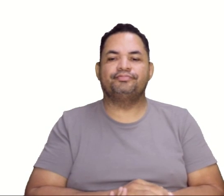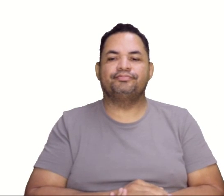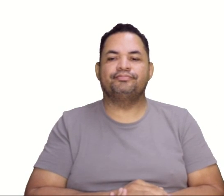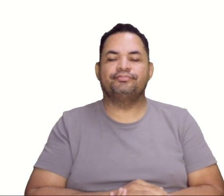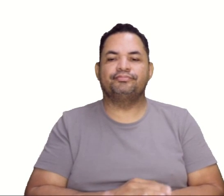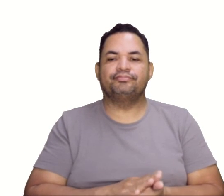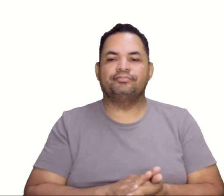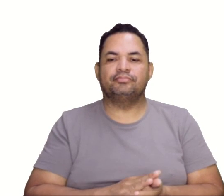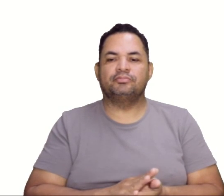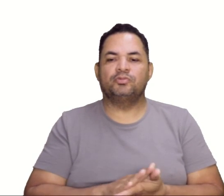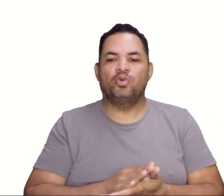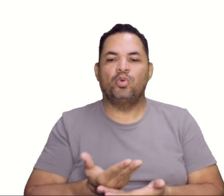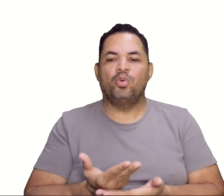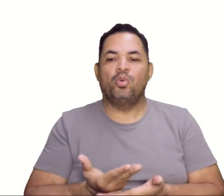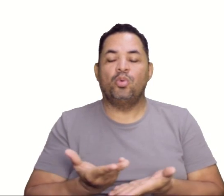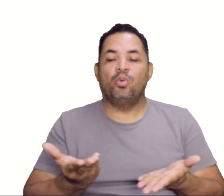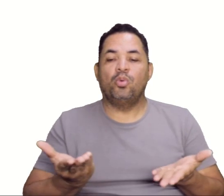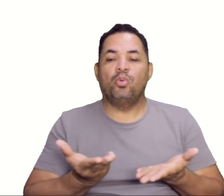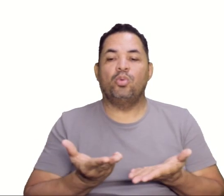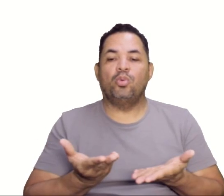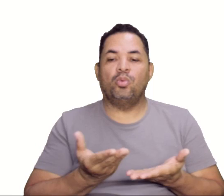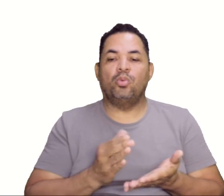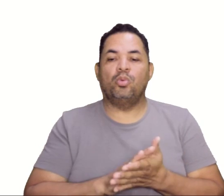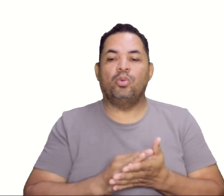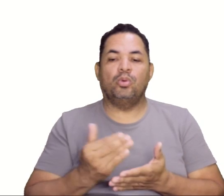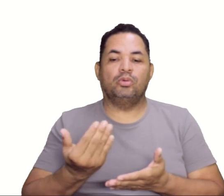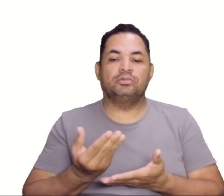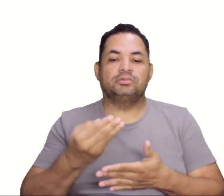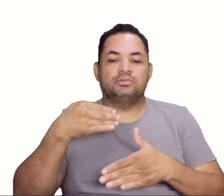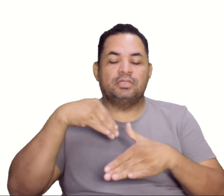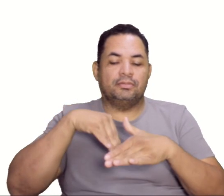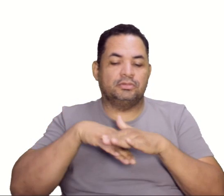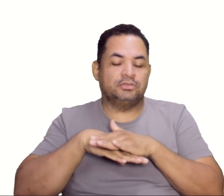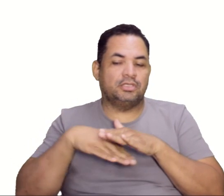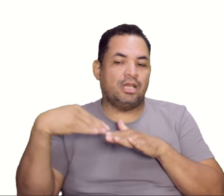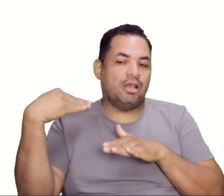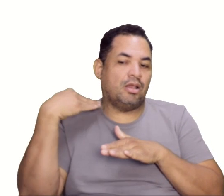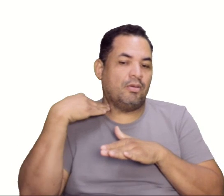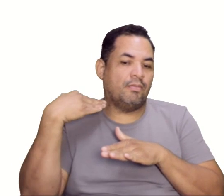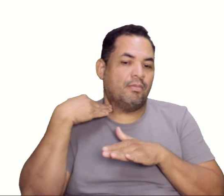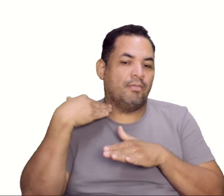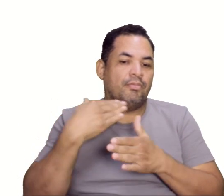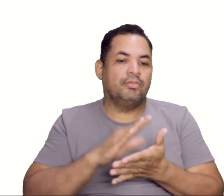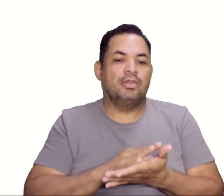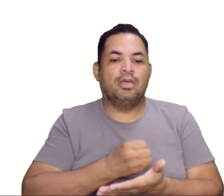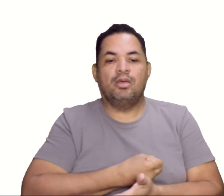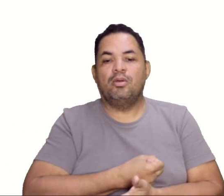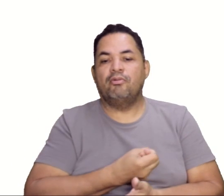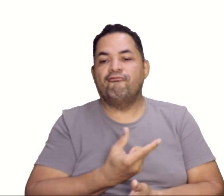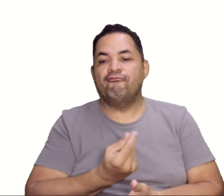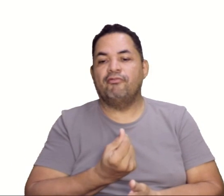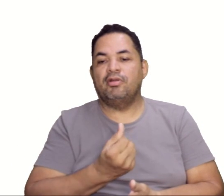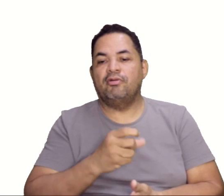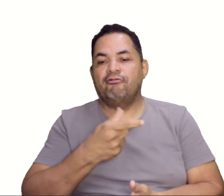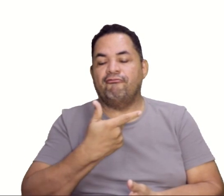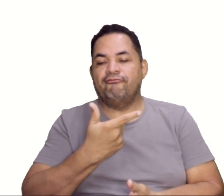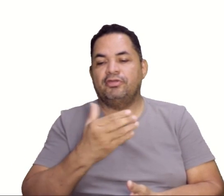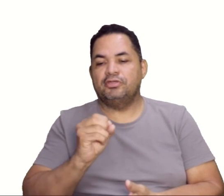aplicando hoje na caderneta de poupança a quantia de R